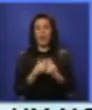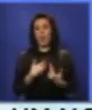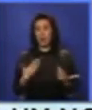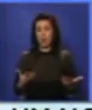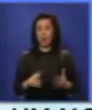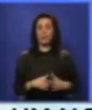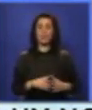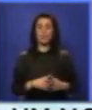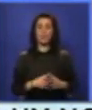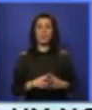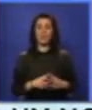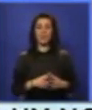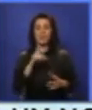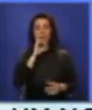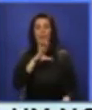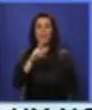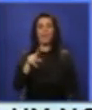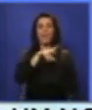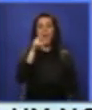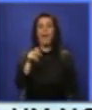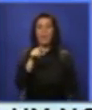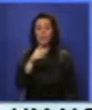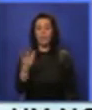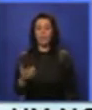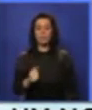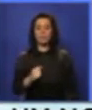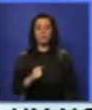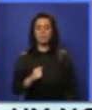nós. A Carla,